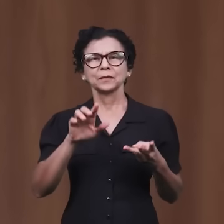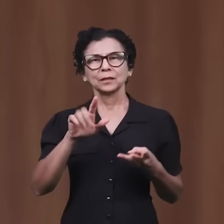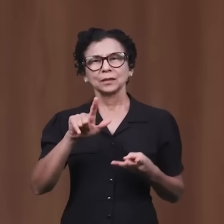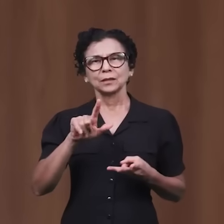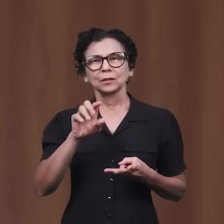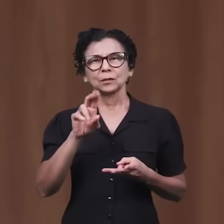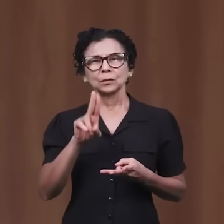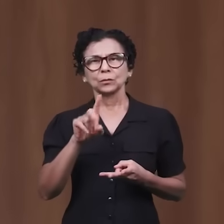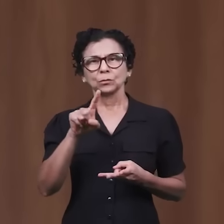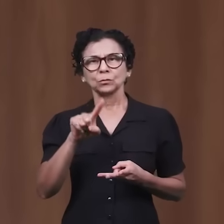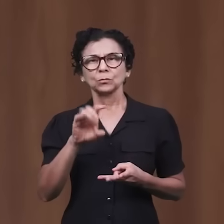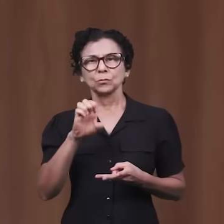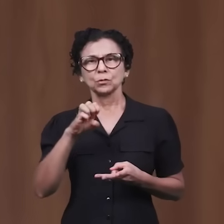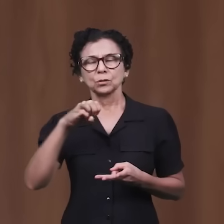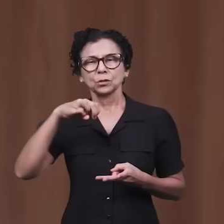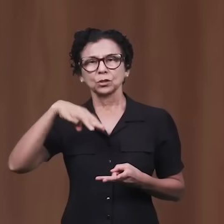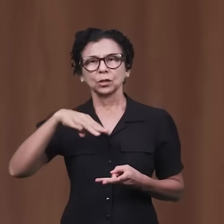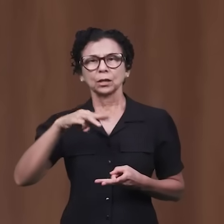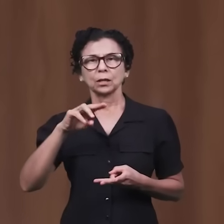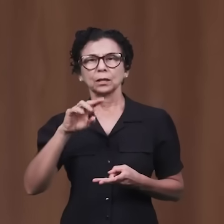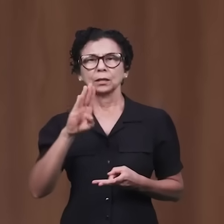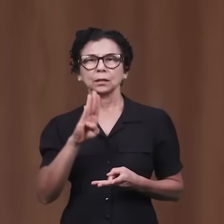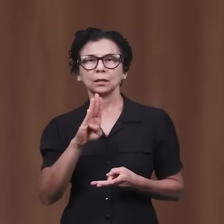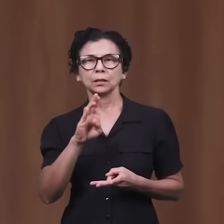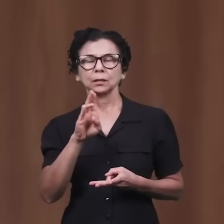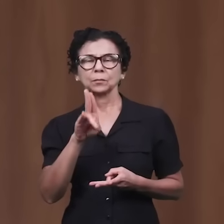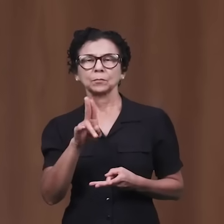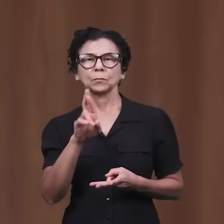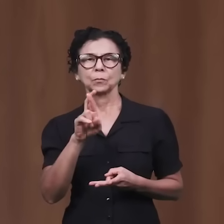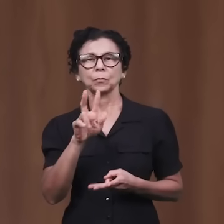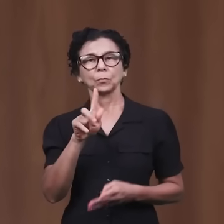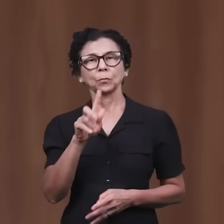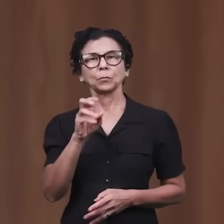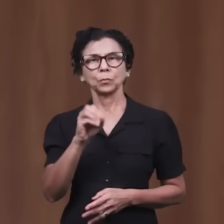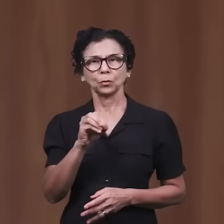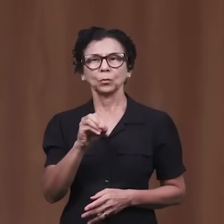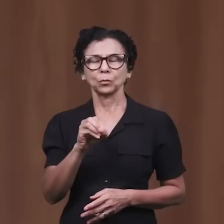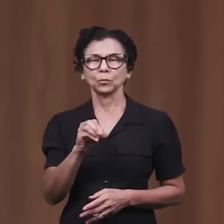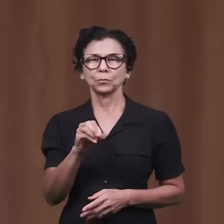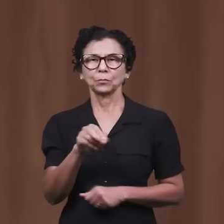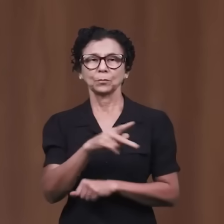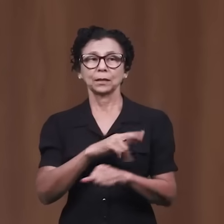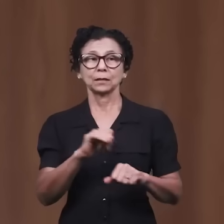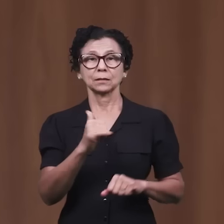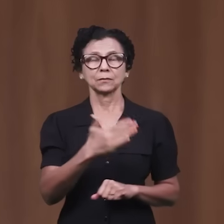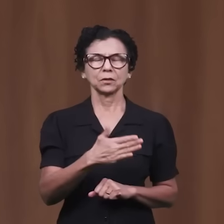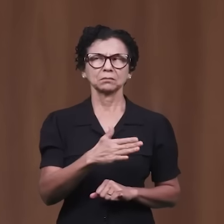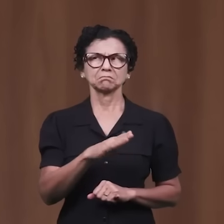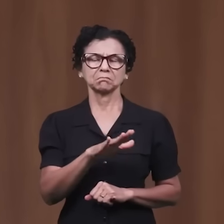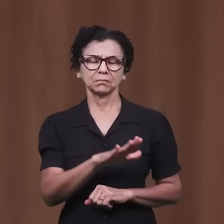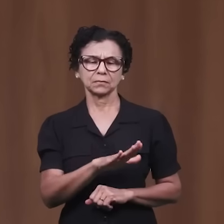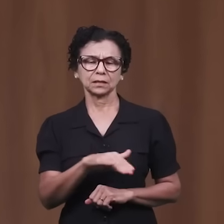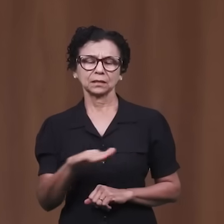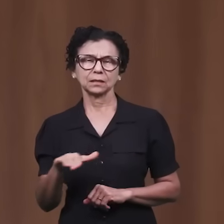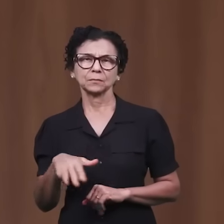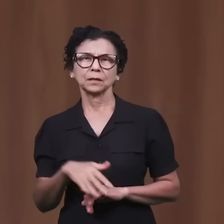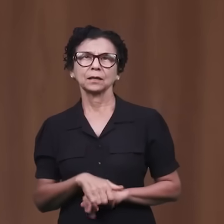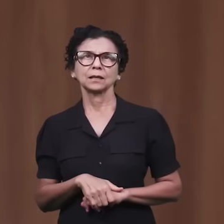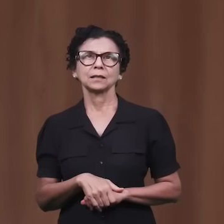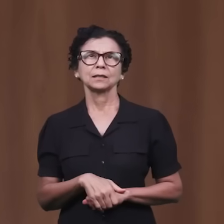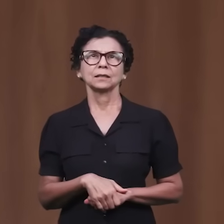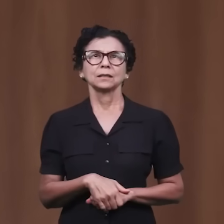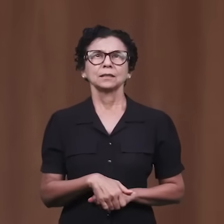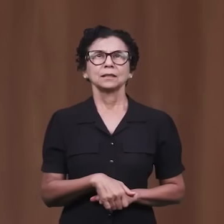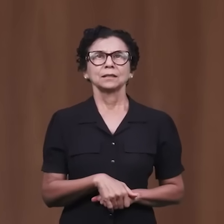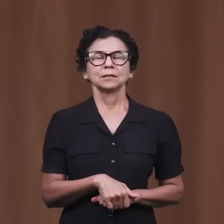Luxemburgo, luxemburguês. Recentemente recebemos uma participação de um intermediário na